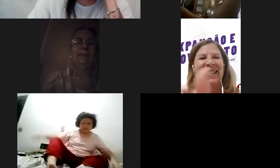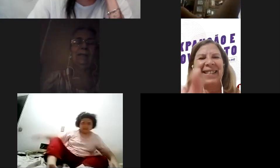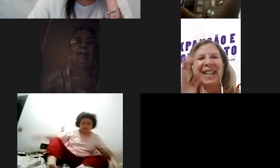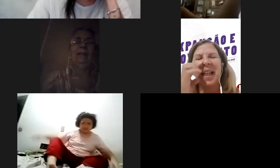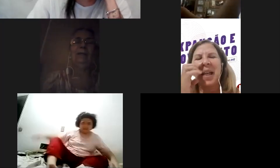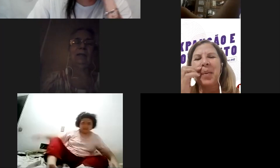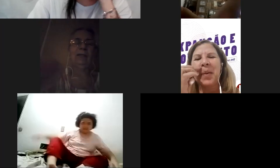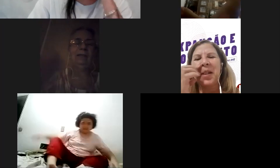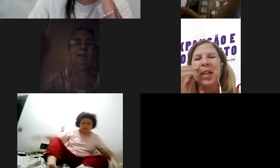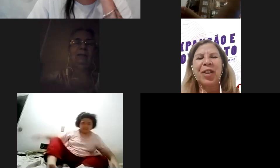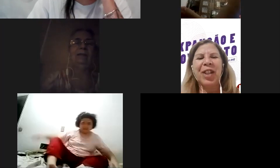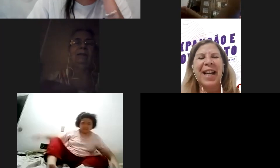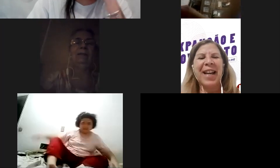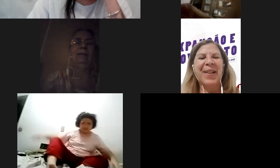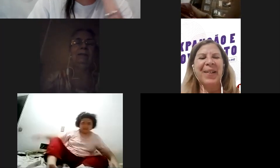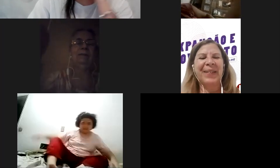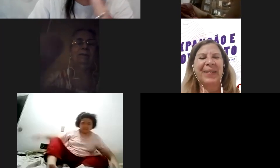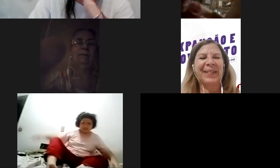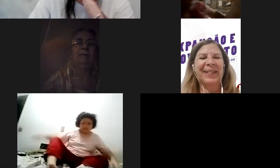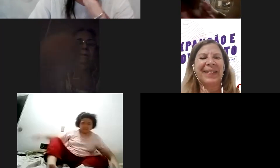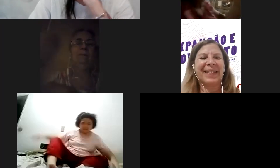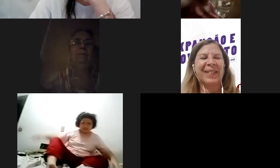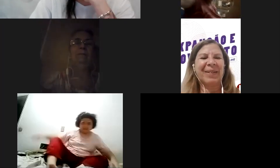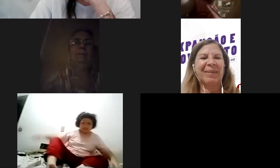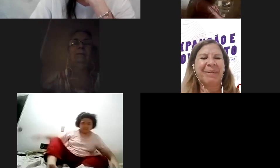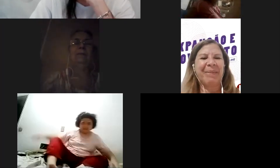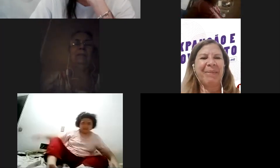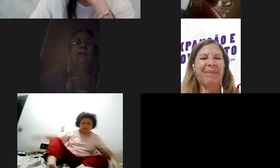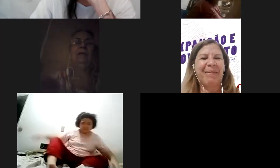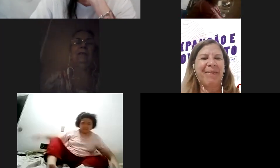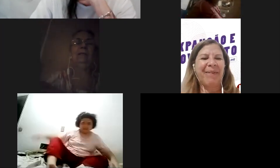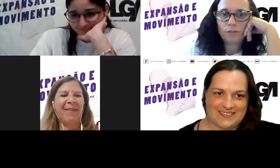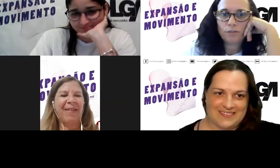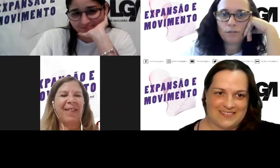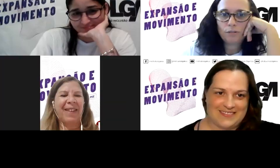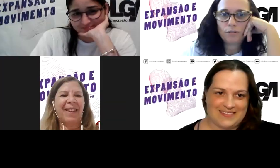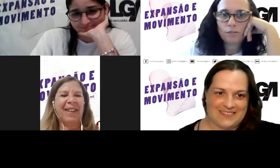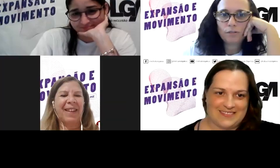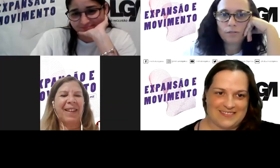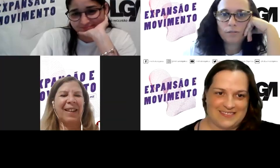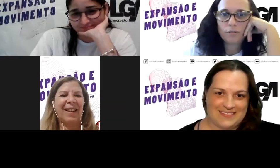Tem. Temos. Tchau, tchau. Tchau, gente. Tchau. Beijo. Beijo.